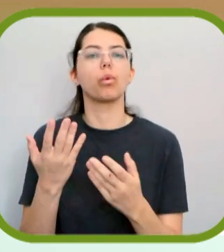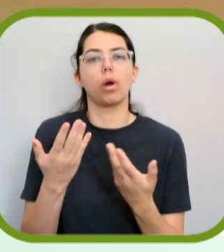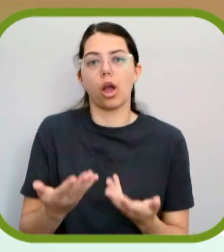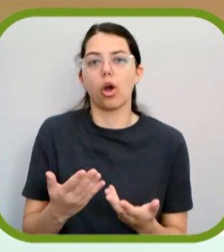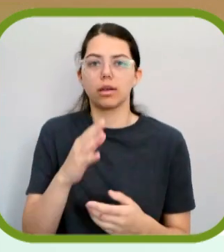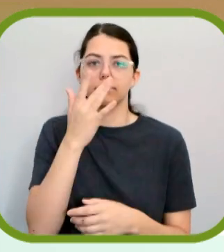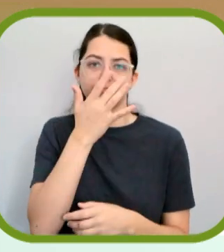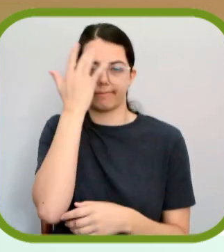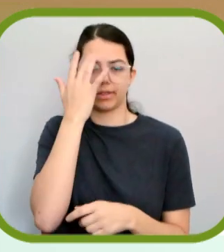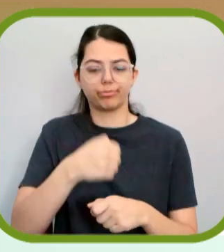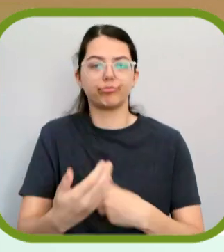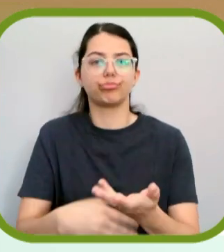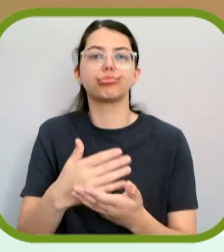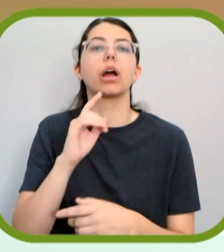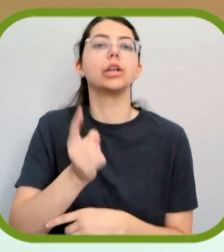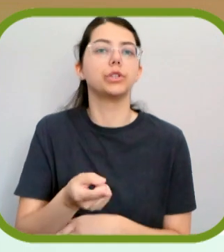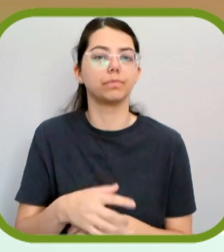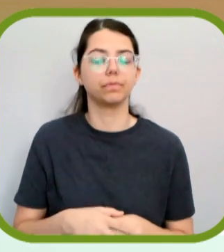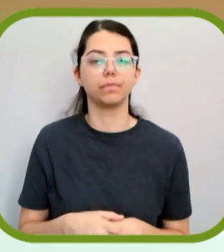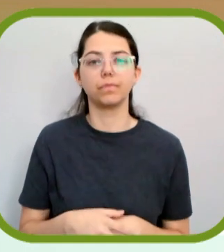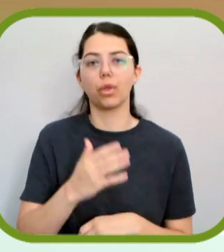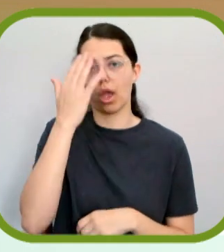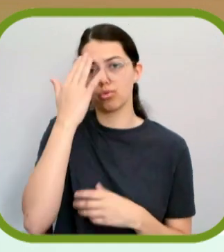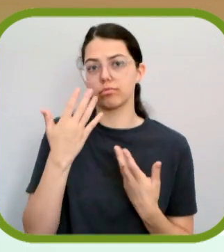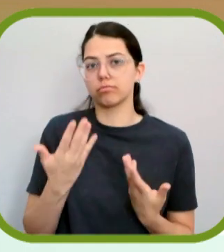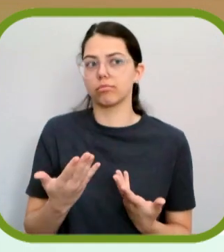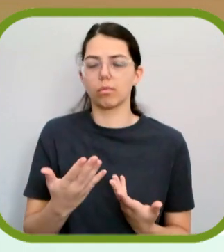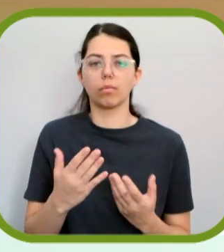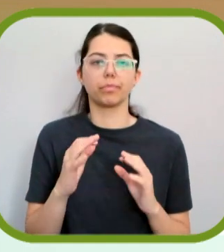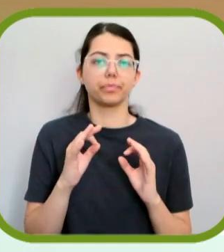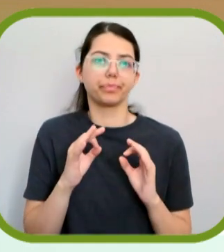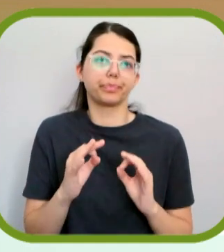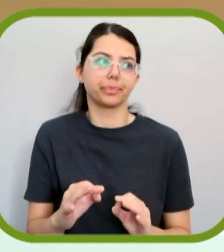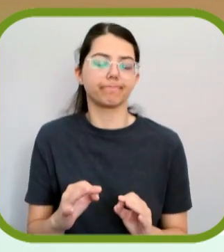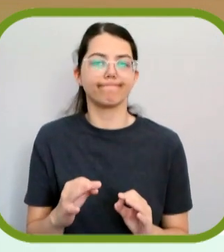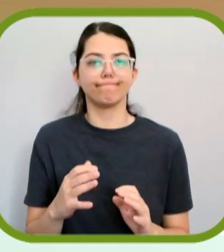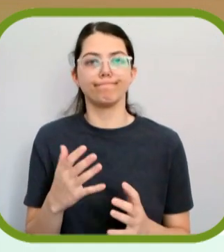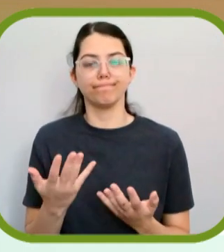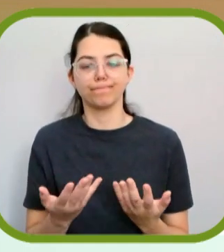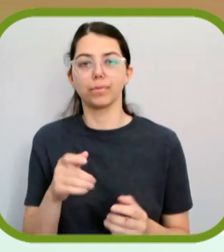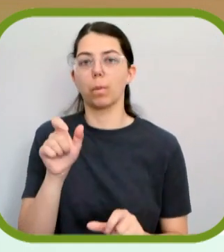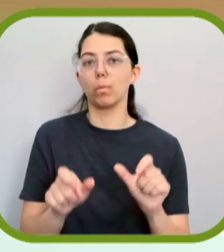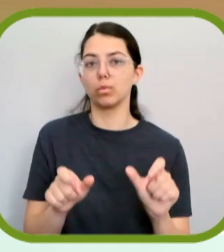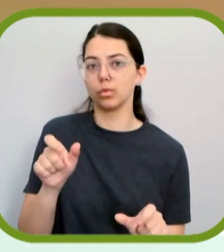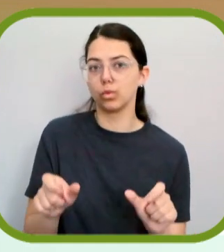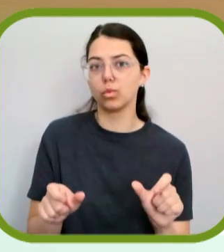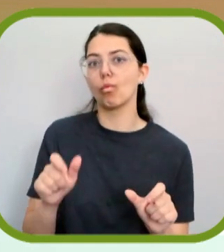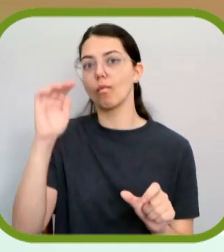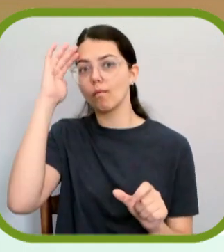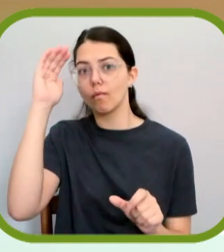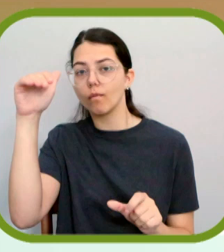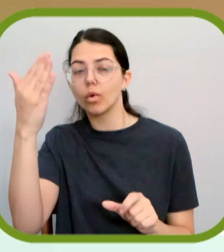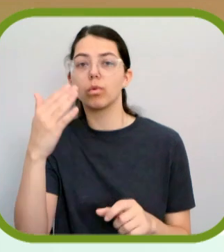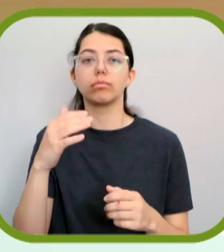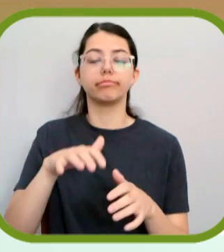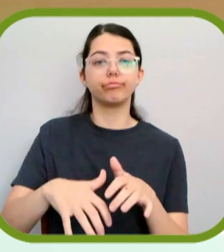acha que seria, digamos, mais fácil agora impor? Eu acho que à partida teria de ser, eu acho que quem está ou